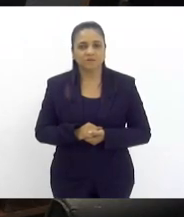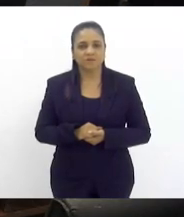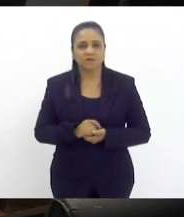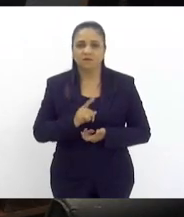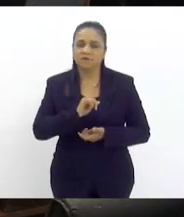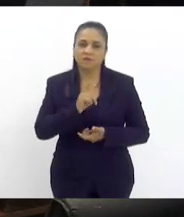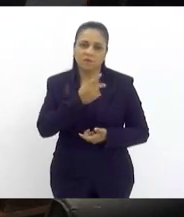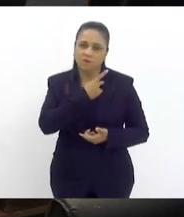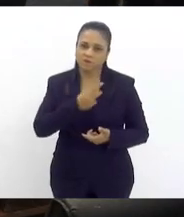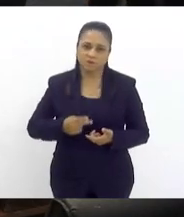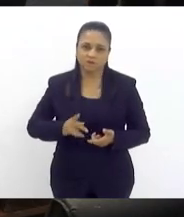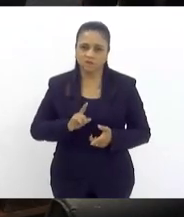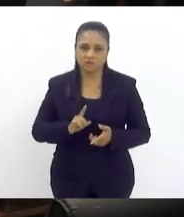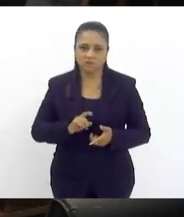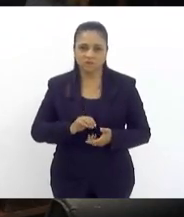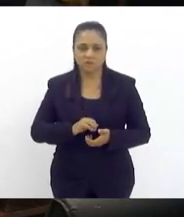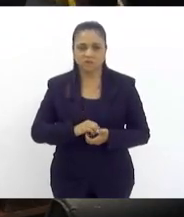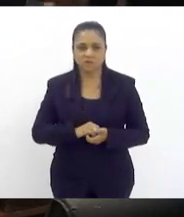Ah, já foi aí?